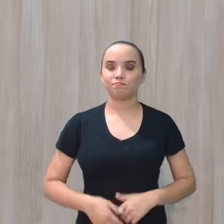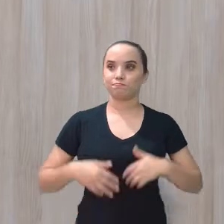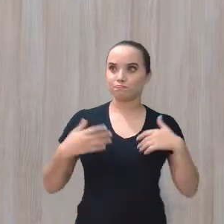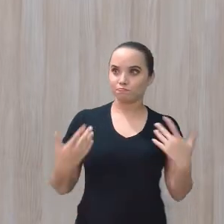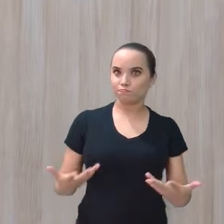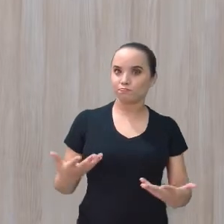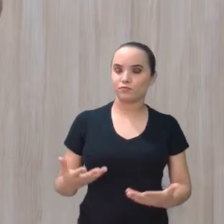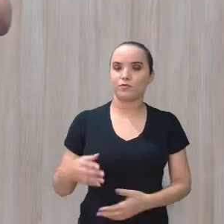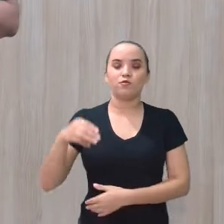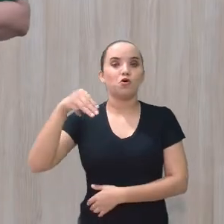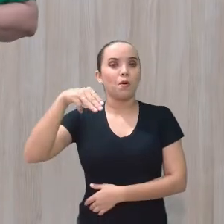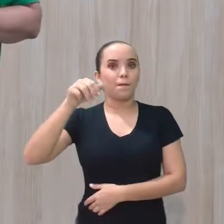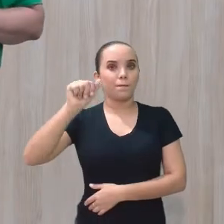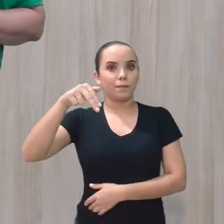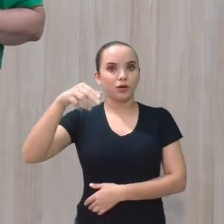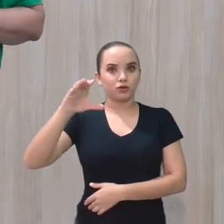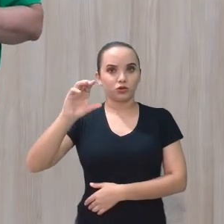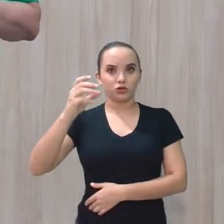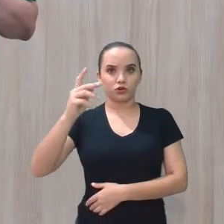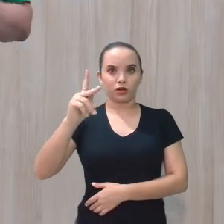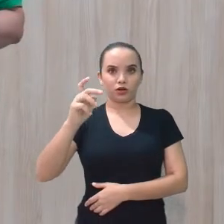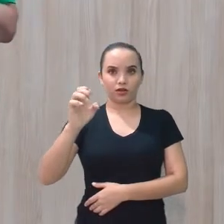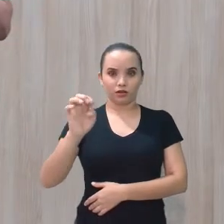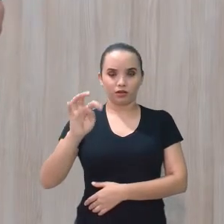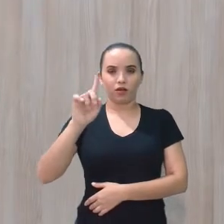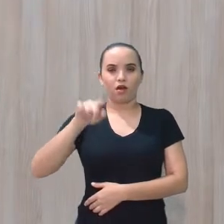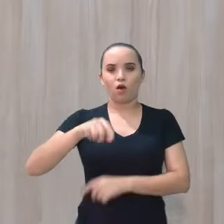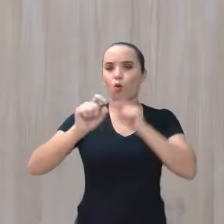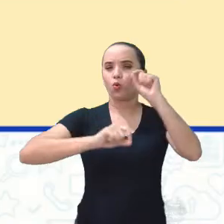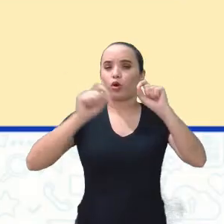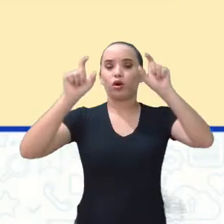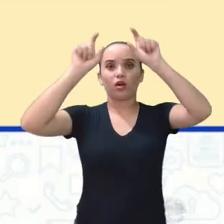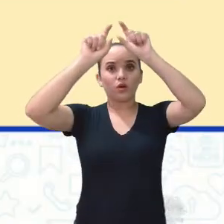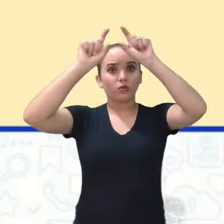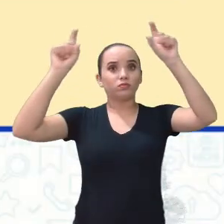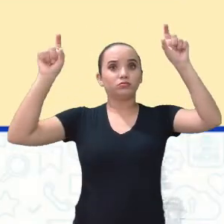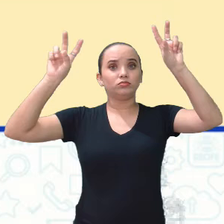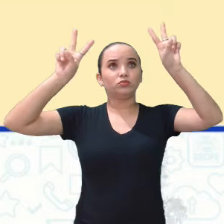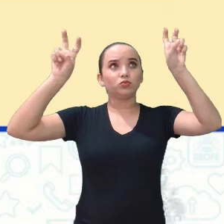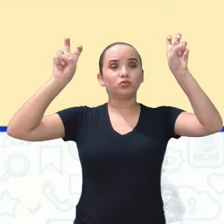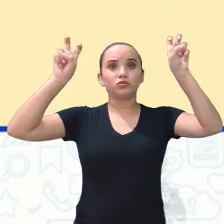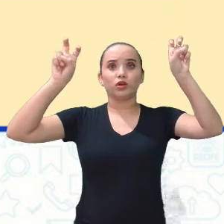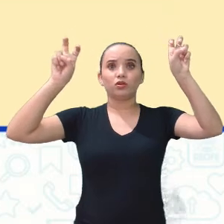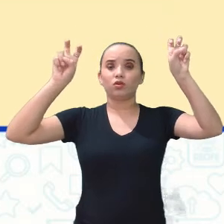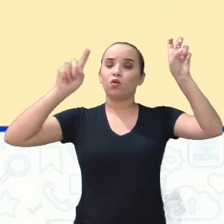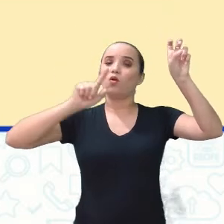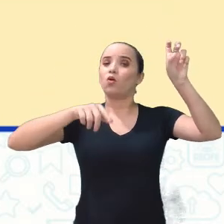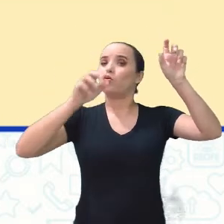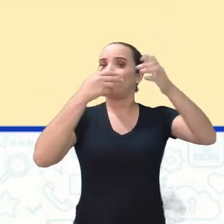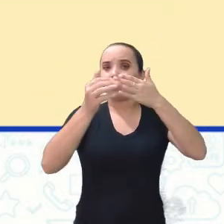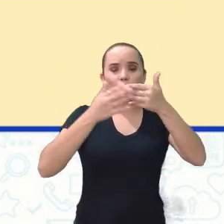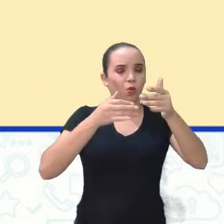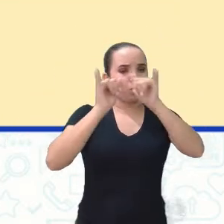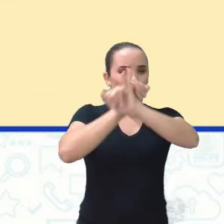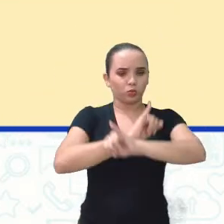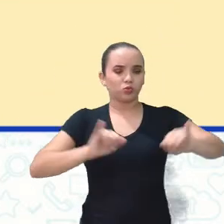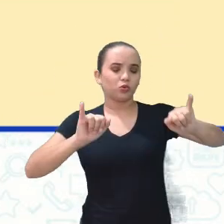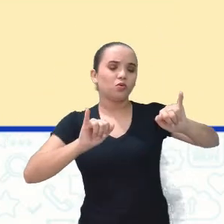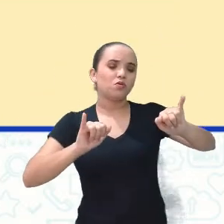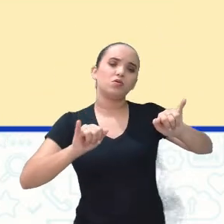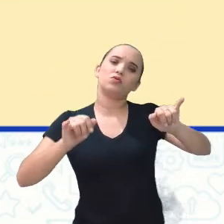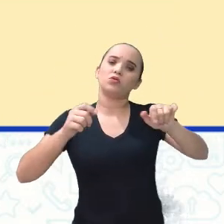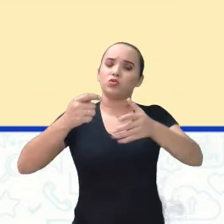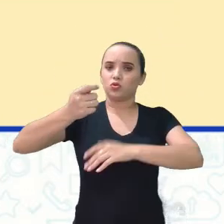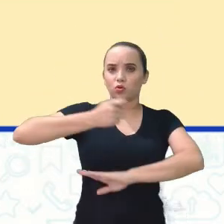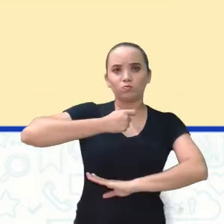Então, manchete é o título em destaque de uma reportagem, de uma notícia, de uma entrevista. A